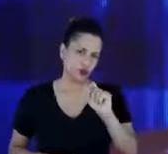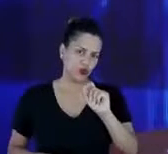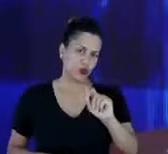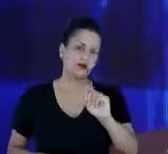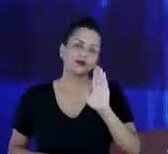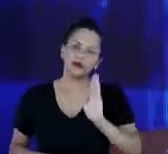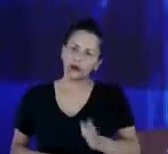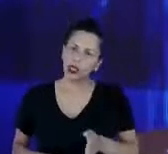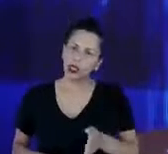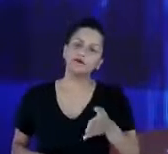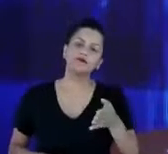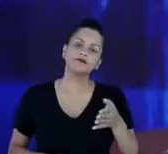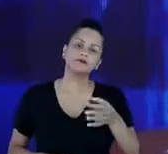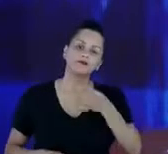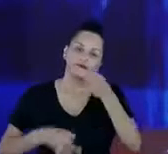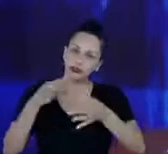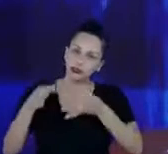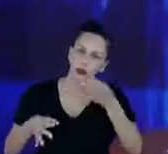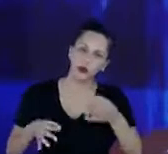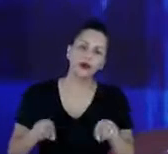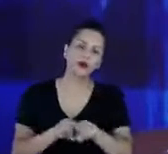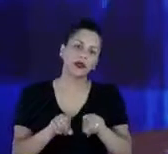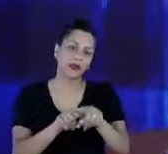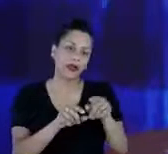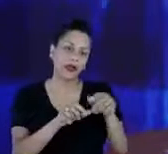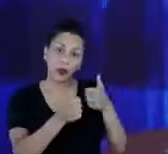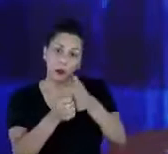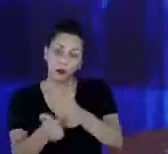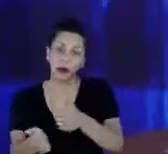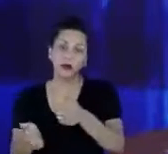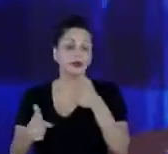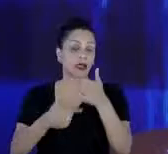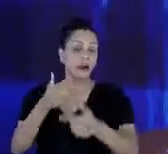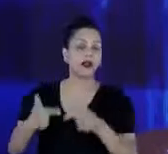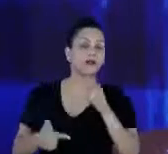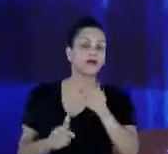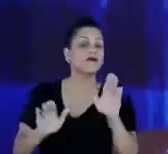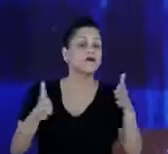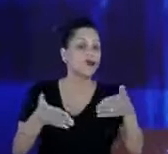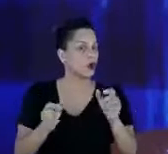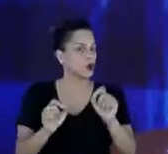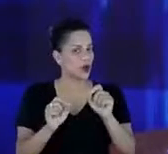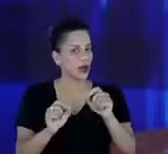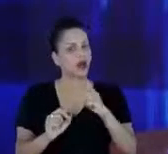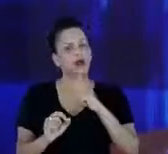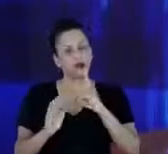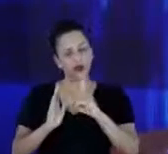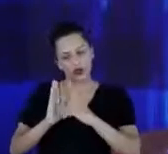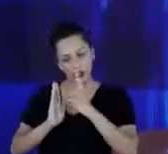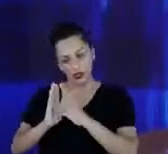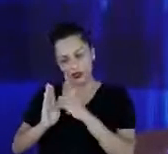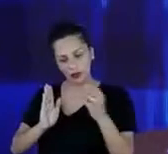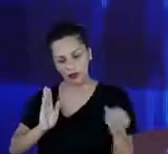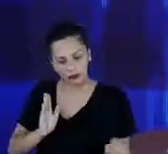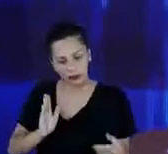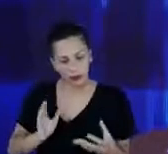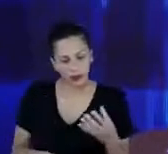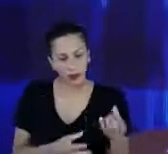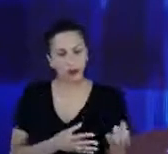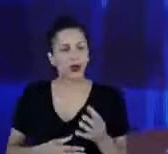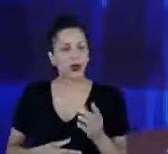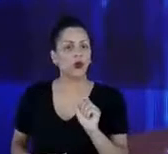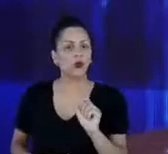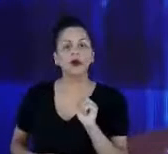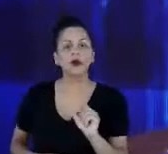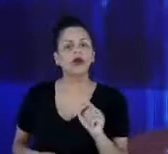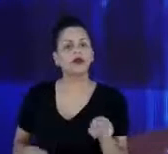comentou aqui e também do que eu já compreende seu trabalho você foca muito além da digitalização da Inovação muito também